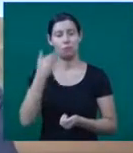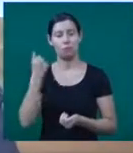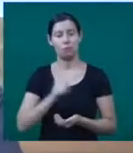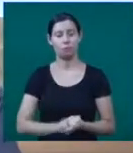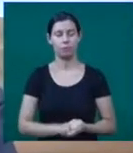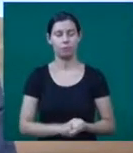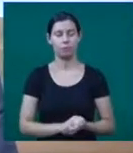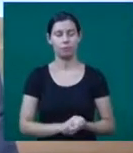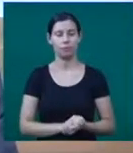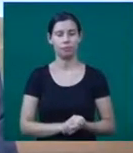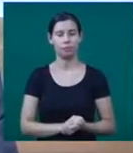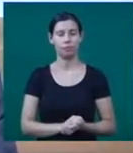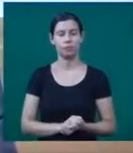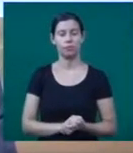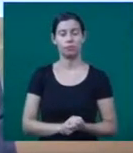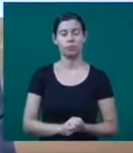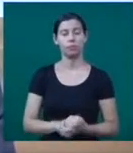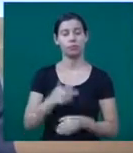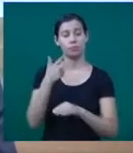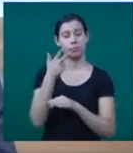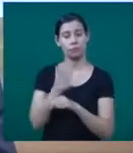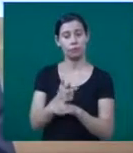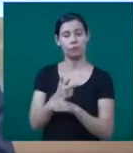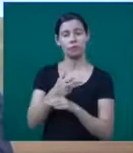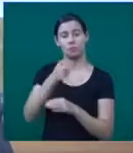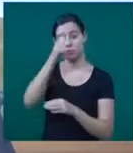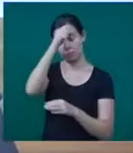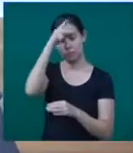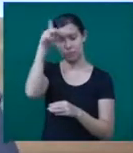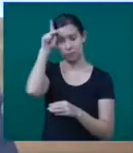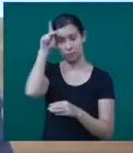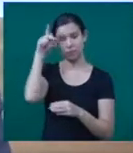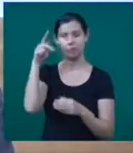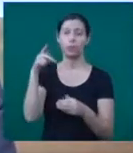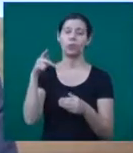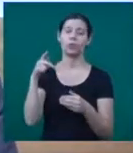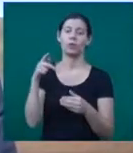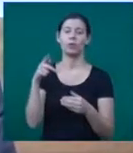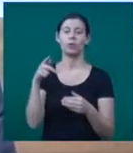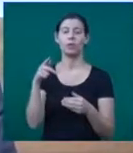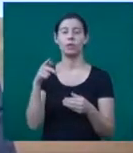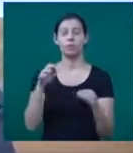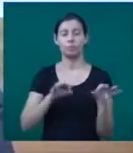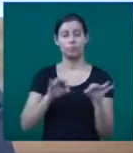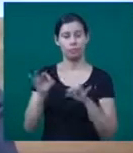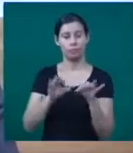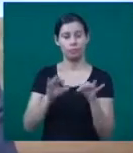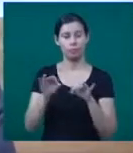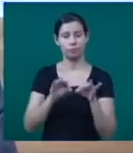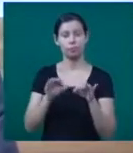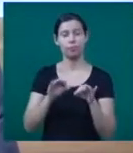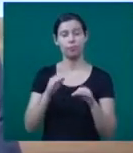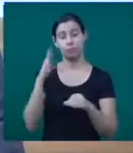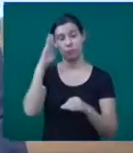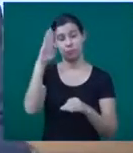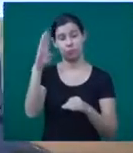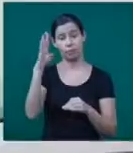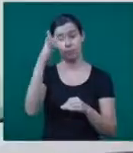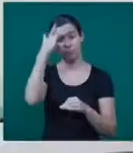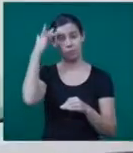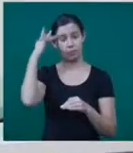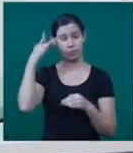reportagem, mesmo com todas as medidas tomadas pelo poder público, o que vale mesmo é a conscientização de todos aqueles que estão nas ruas e avenidas da